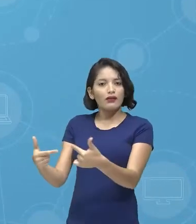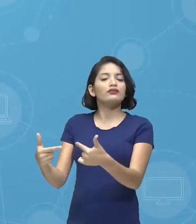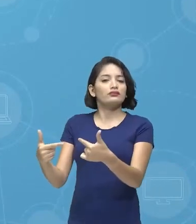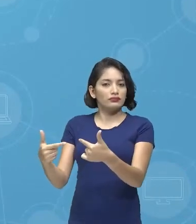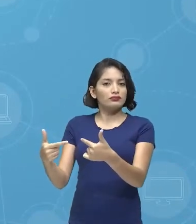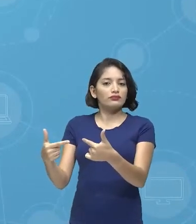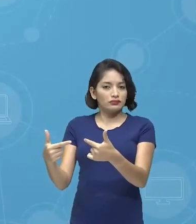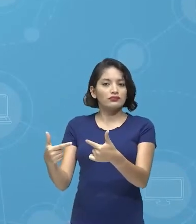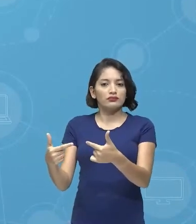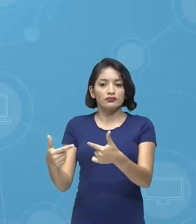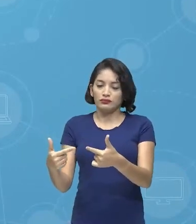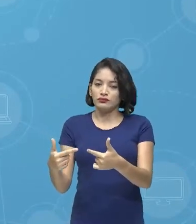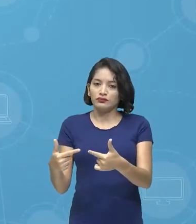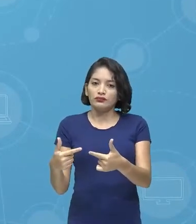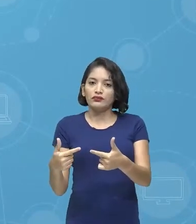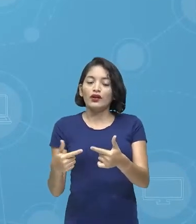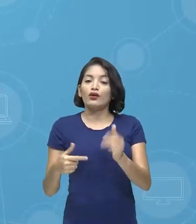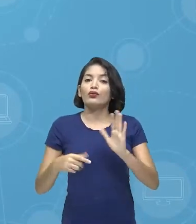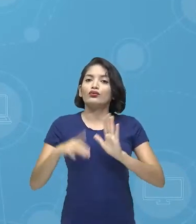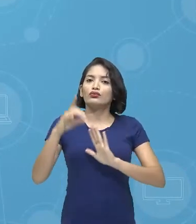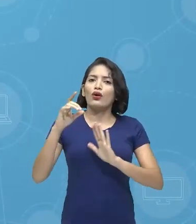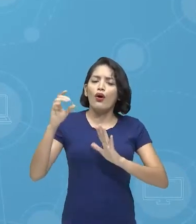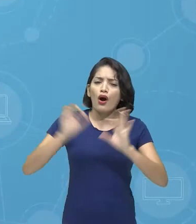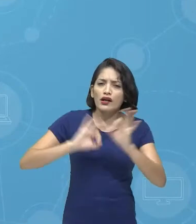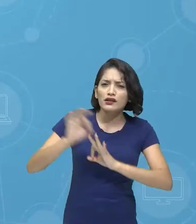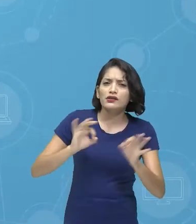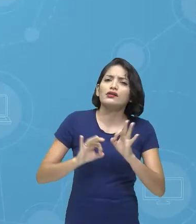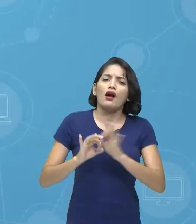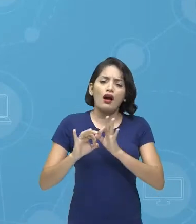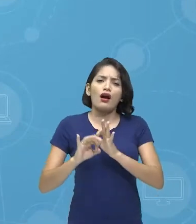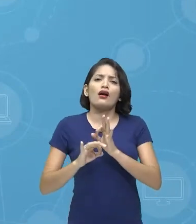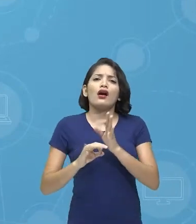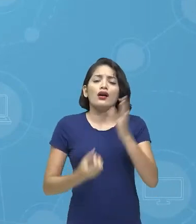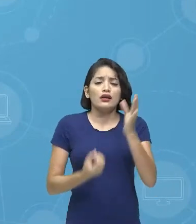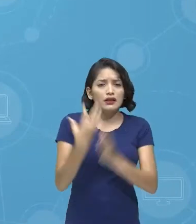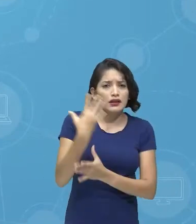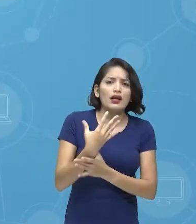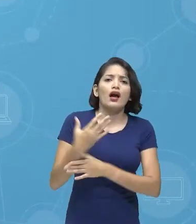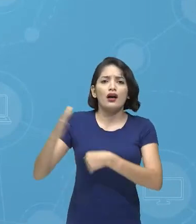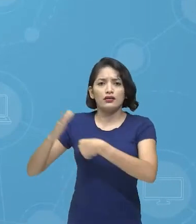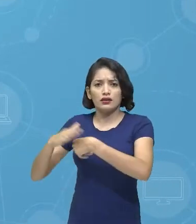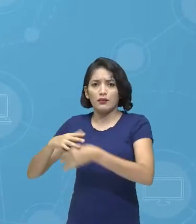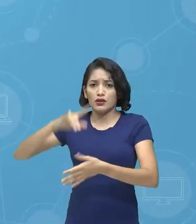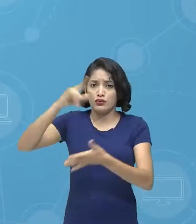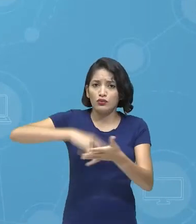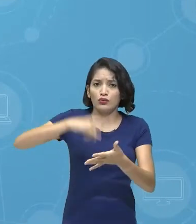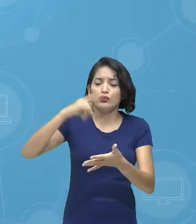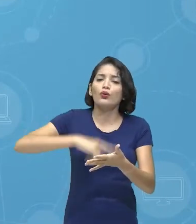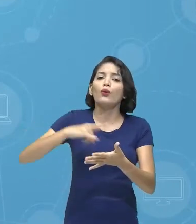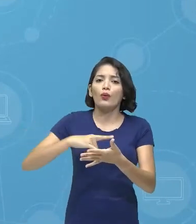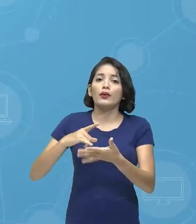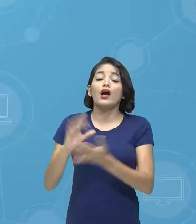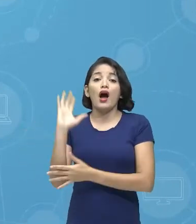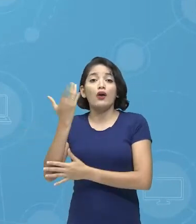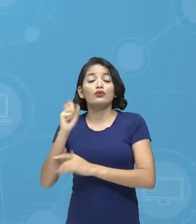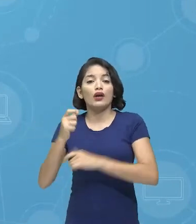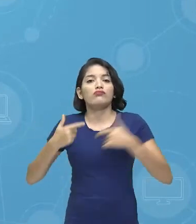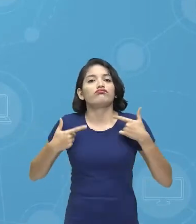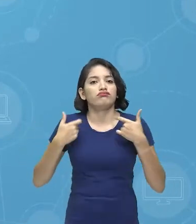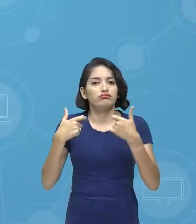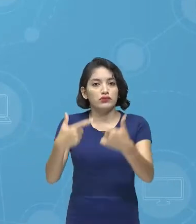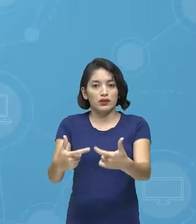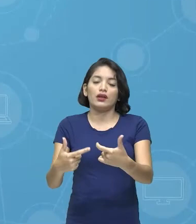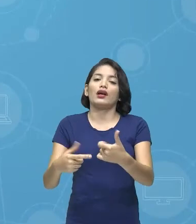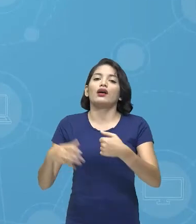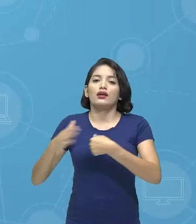de constituir, elaborar esse processo de independência, dando inclusive um teor de guerra, que vai ser a guerra